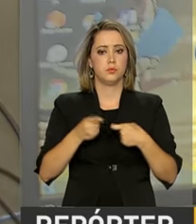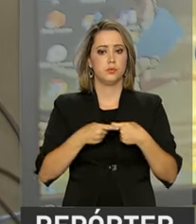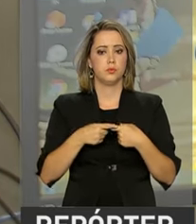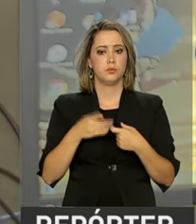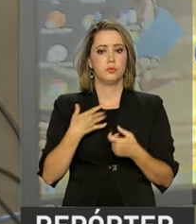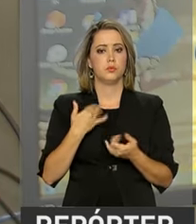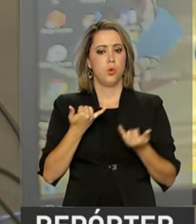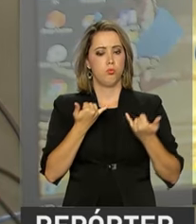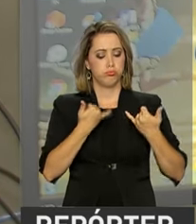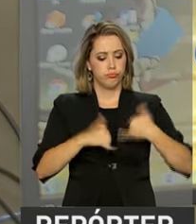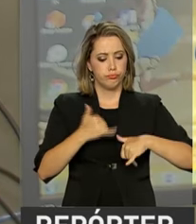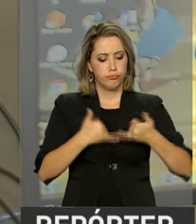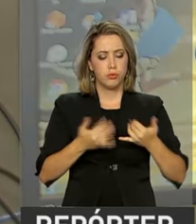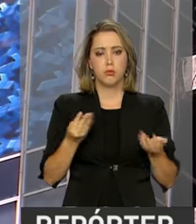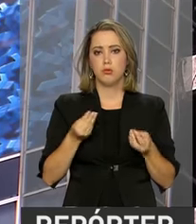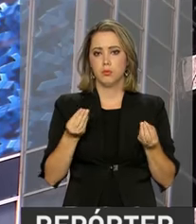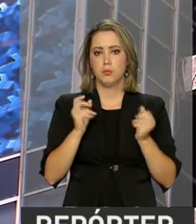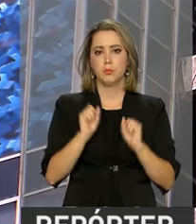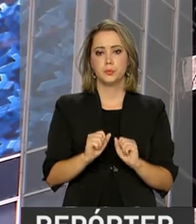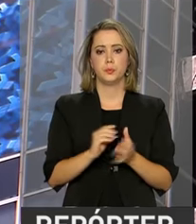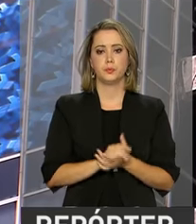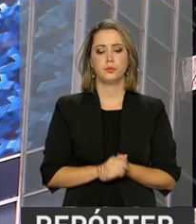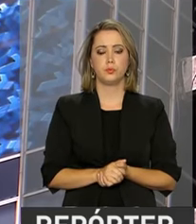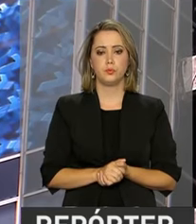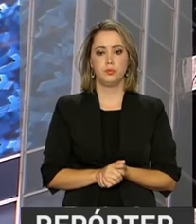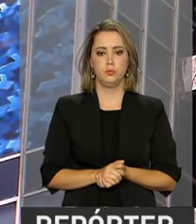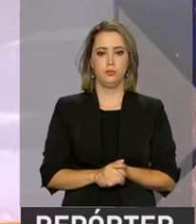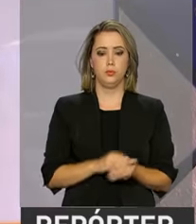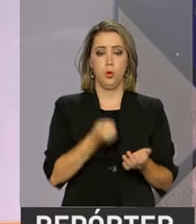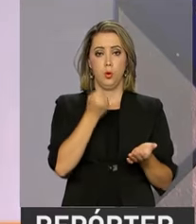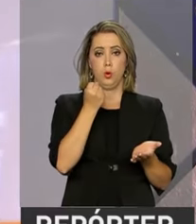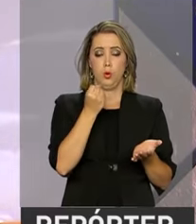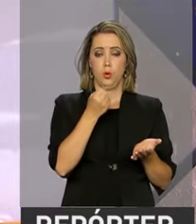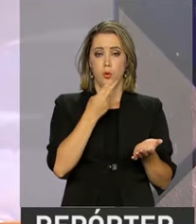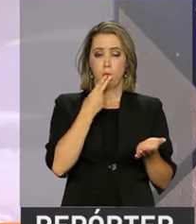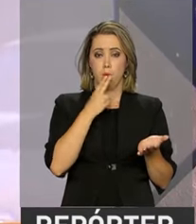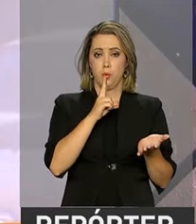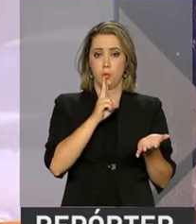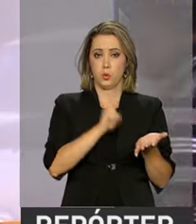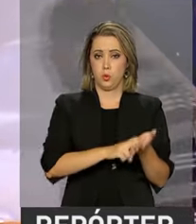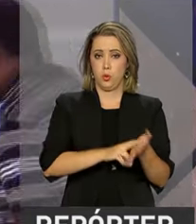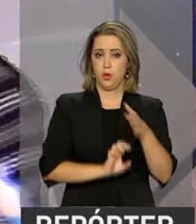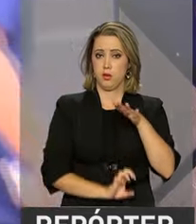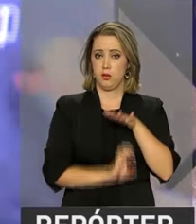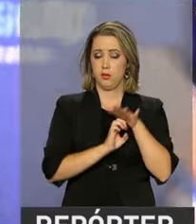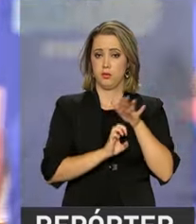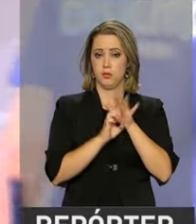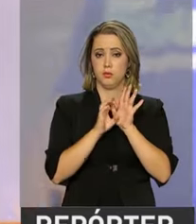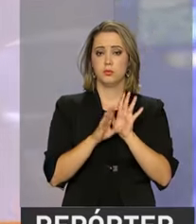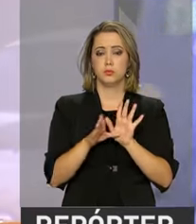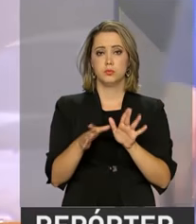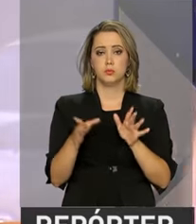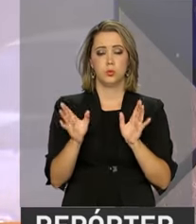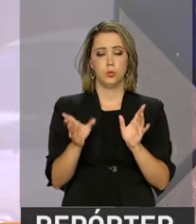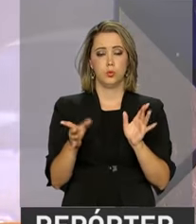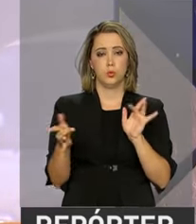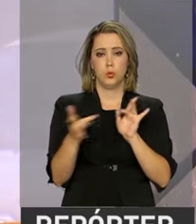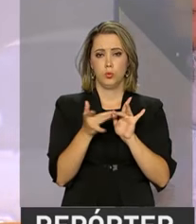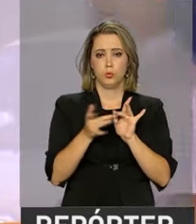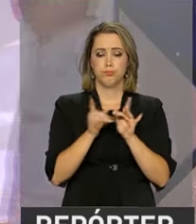você tem essa possibilidade também. Os Correios adotam a flexibilidade de horário nas unidades administrativas